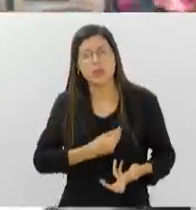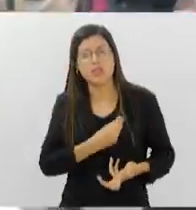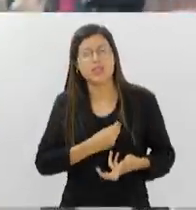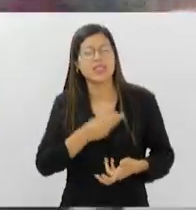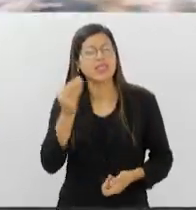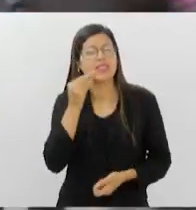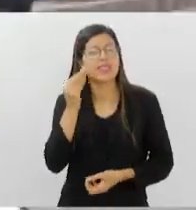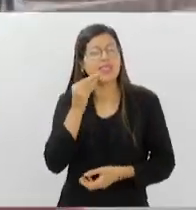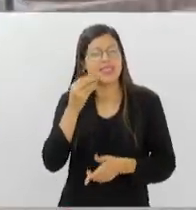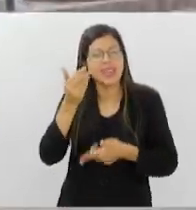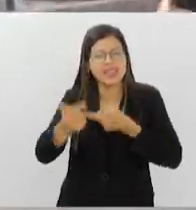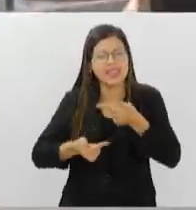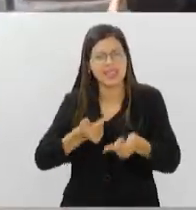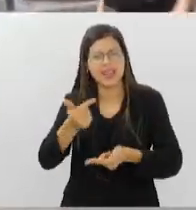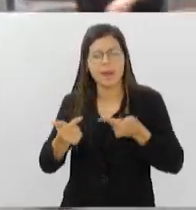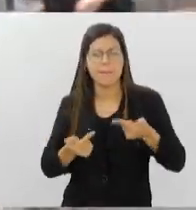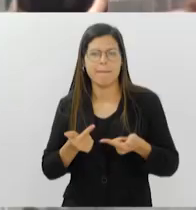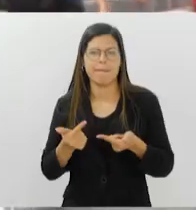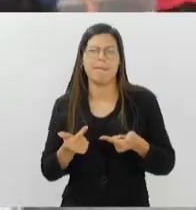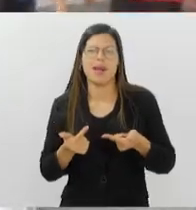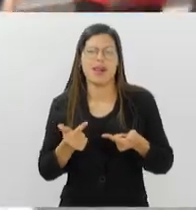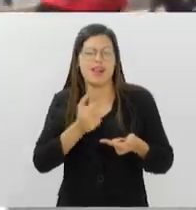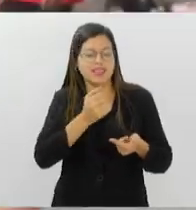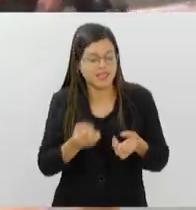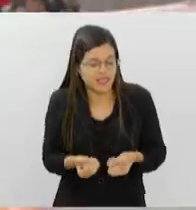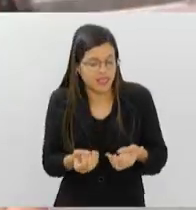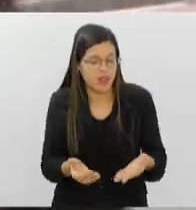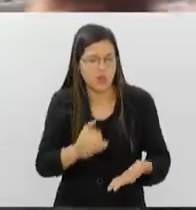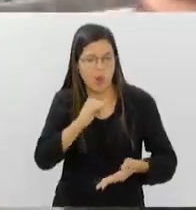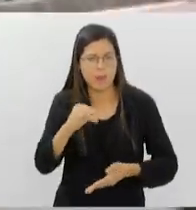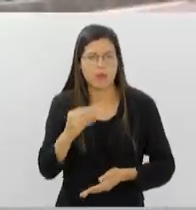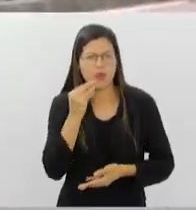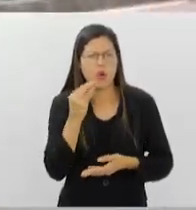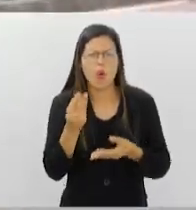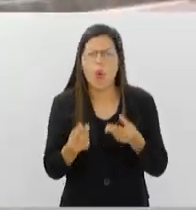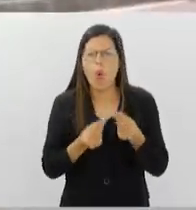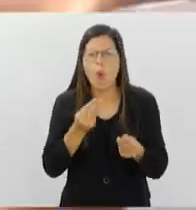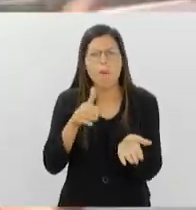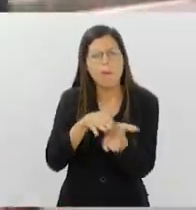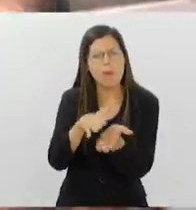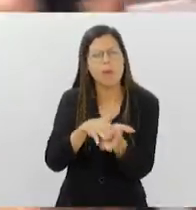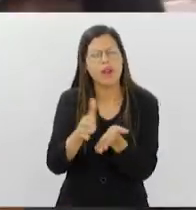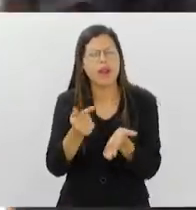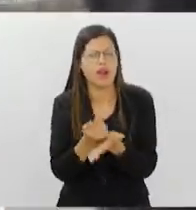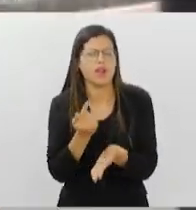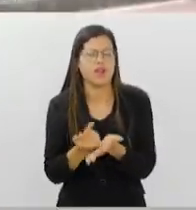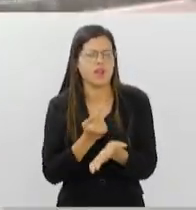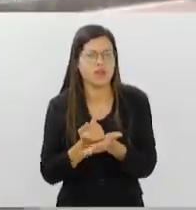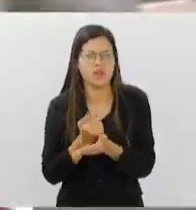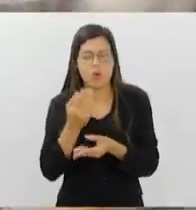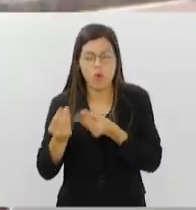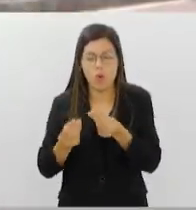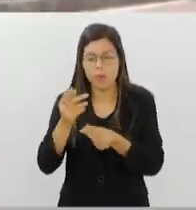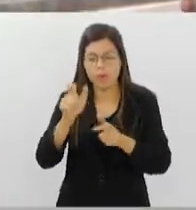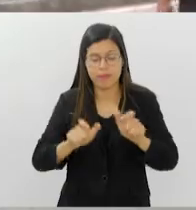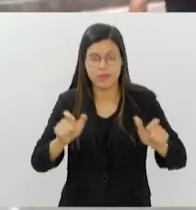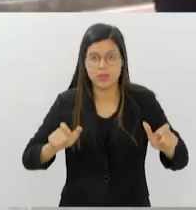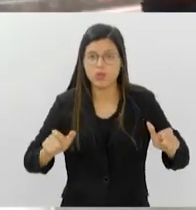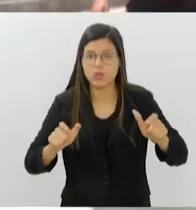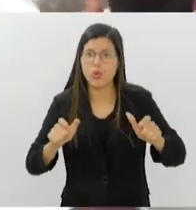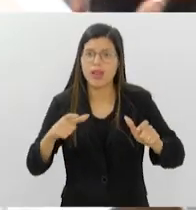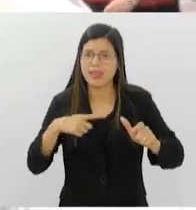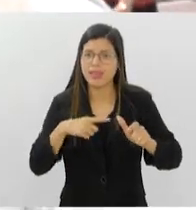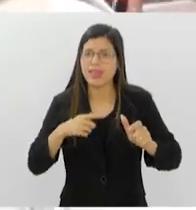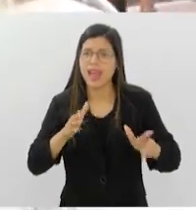tentar trabalhar no caminho da porta entendi como é que se publica livros né como é que essas pessoas vão ter o mesmo acesso